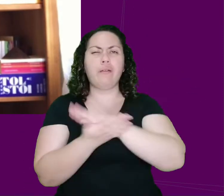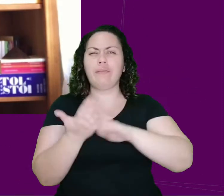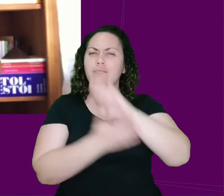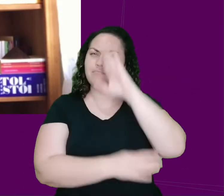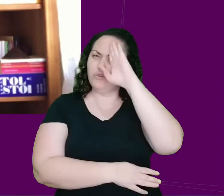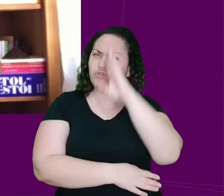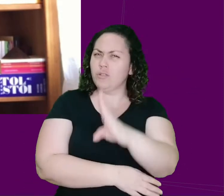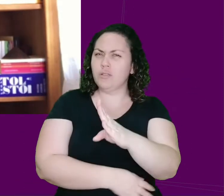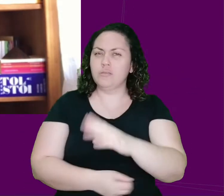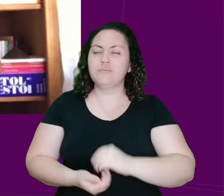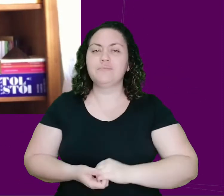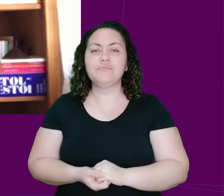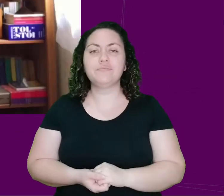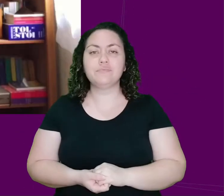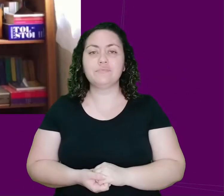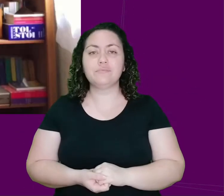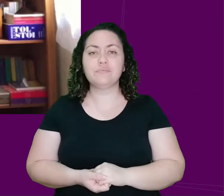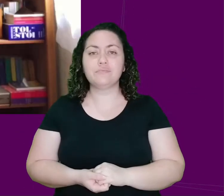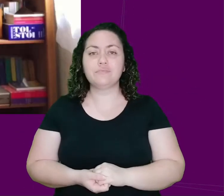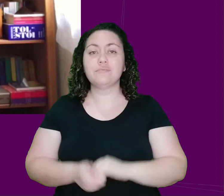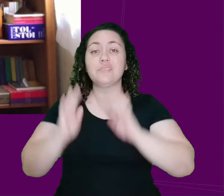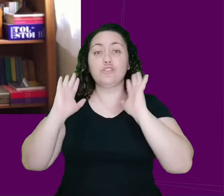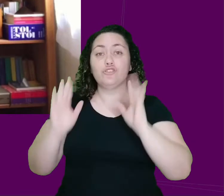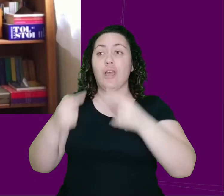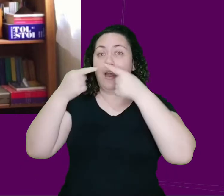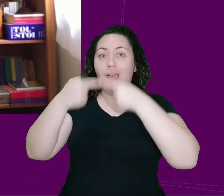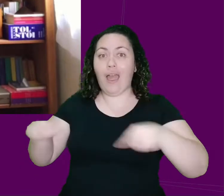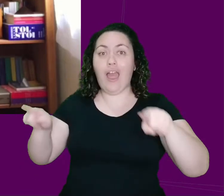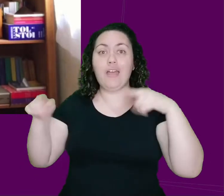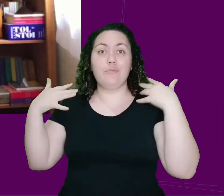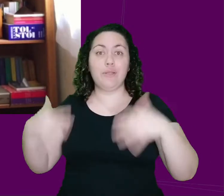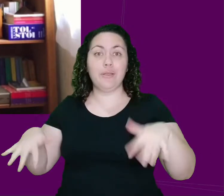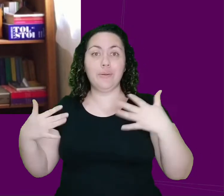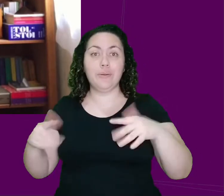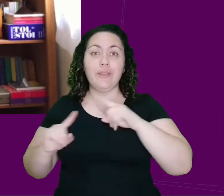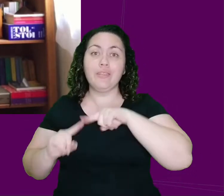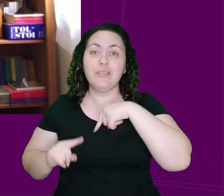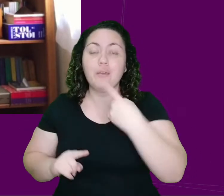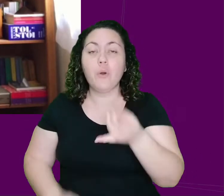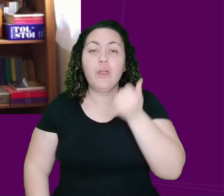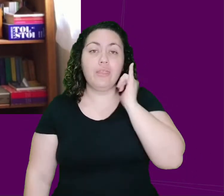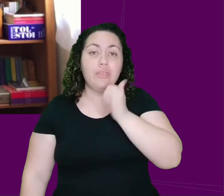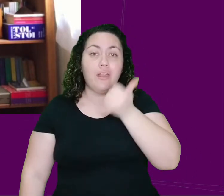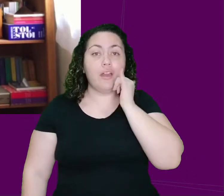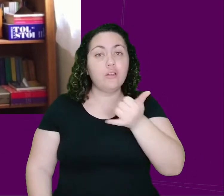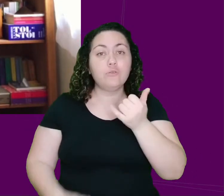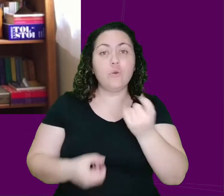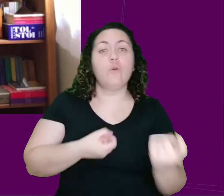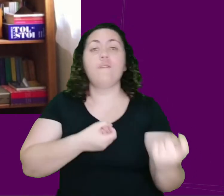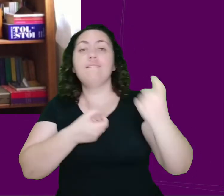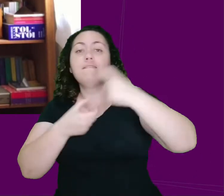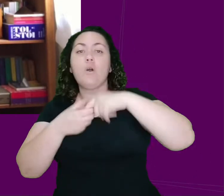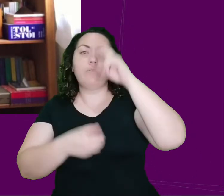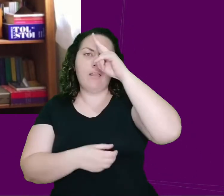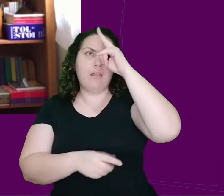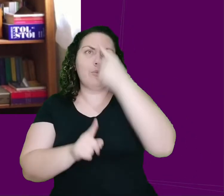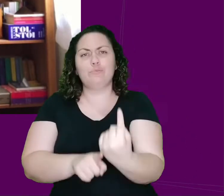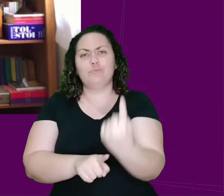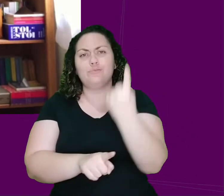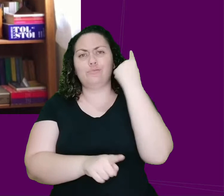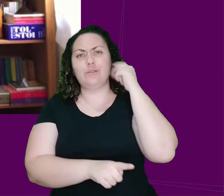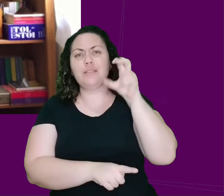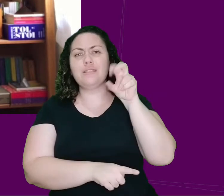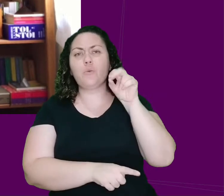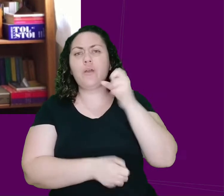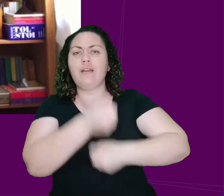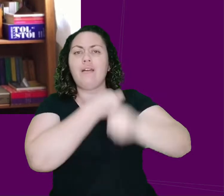que vai direto ao ponto. Depois dessa abertura incrível, o narrador protagonista retorna 50 anos no passado e